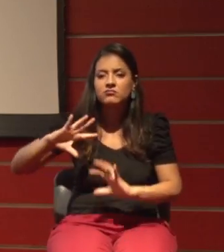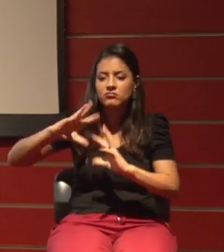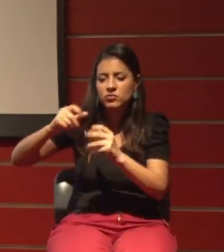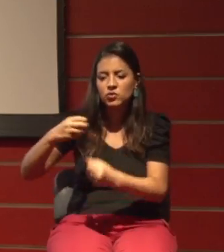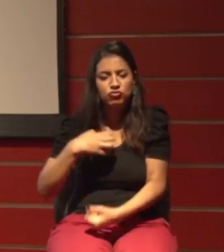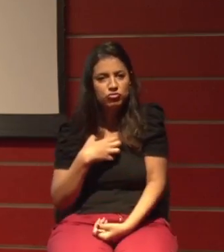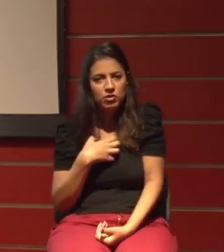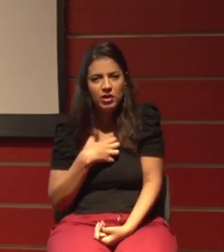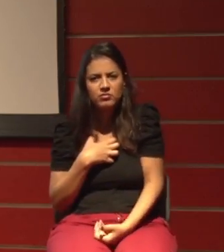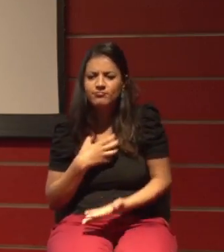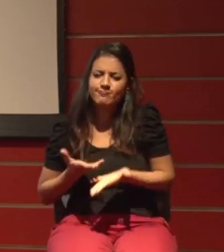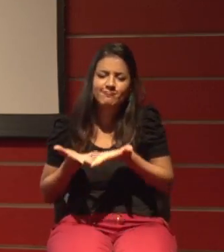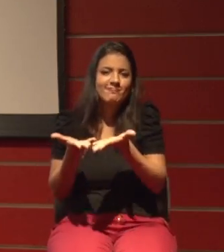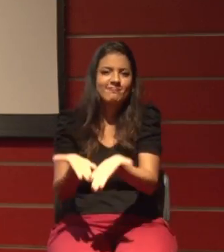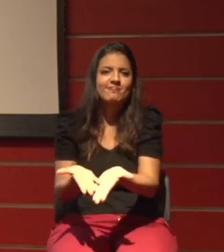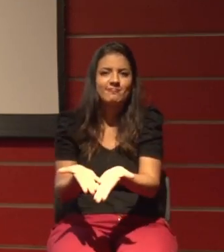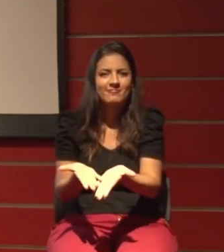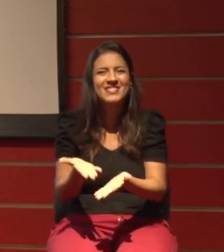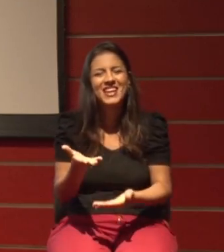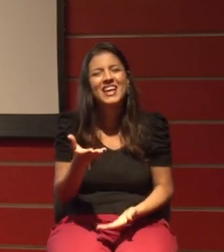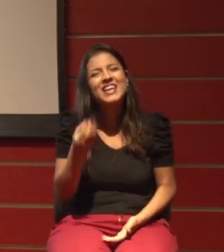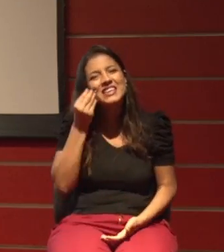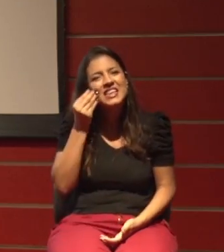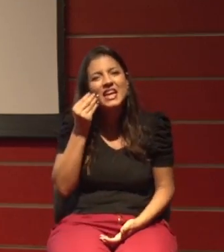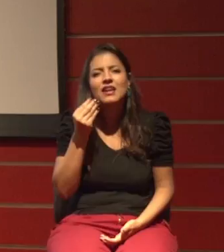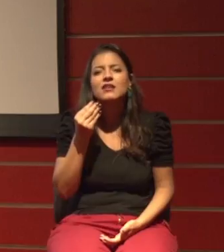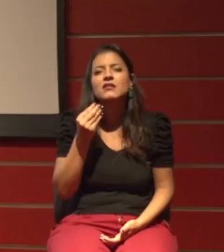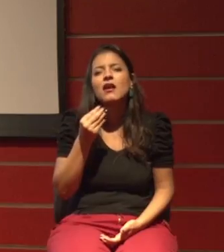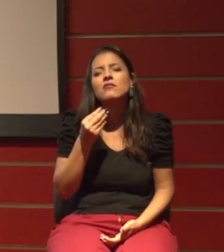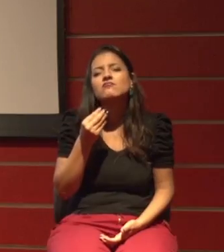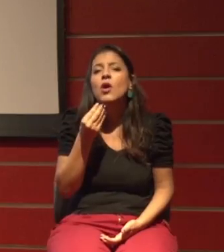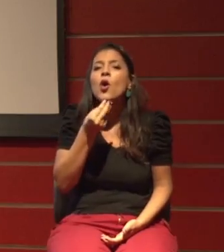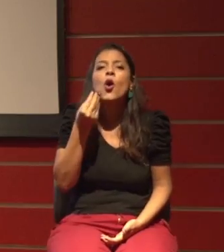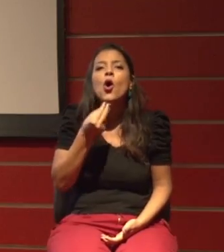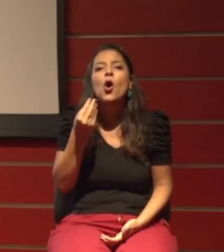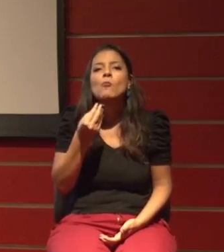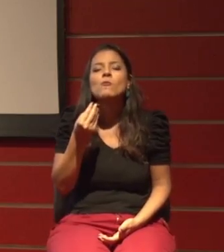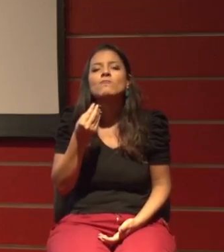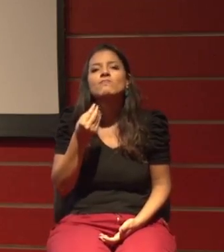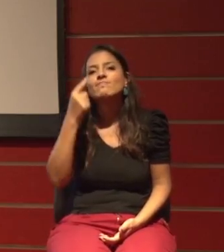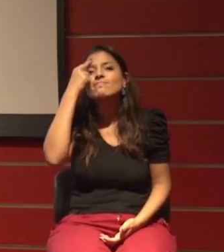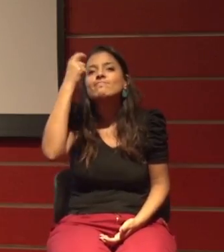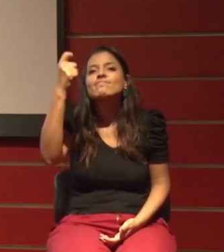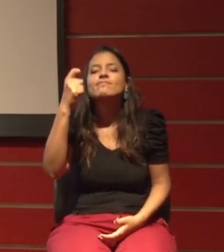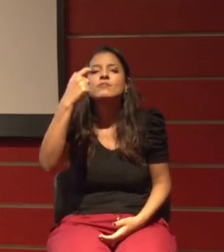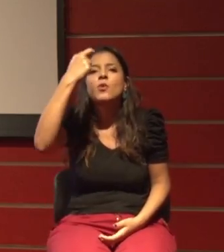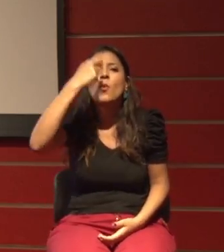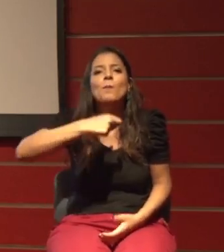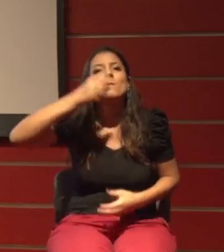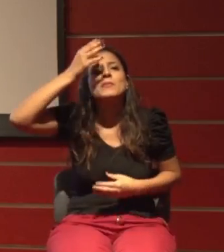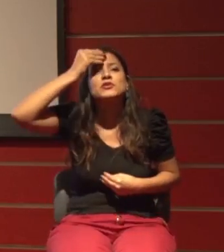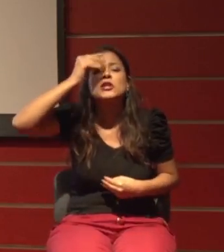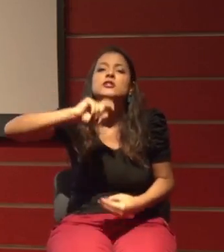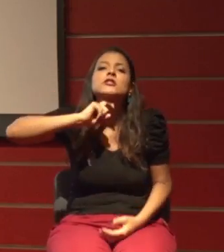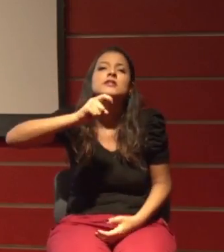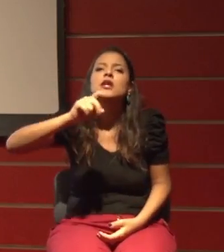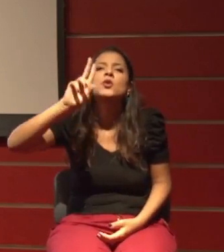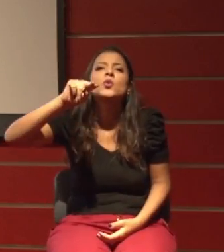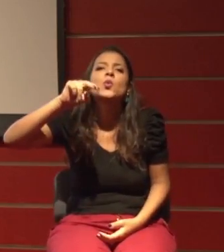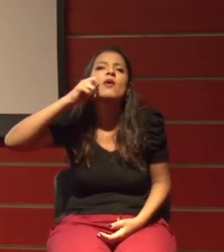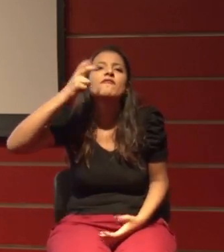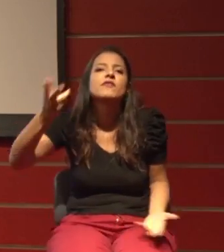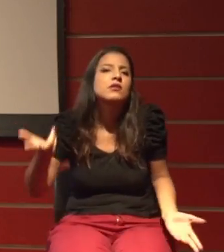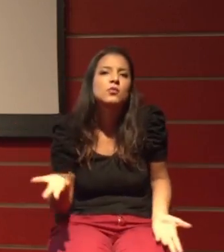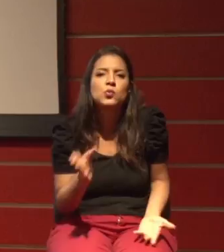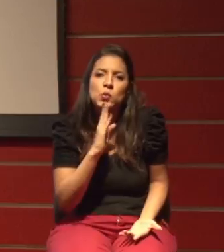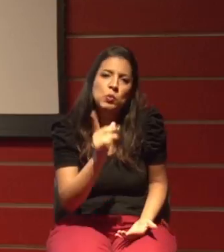tá tenta fazer isso de uma maneira criar um personagem que que ninguém nunca viu que ninguém nunca viu antes mesmo que seja um personagem